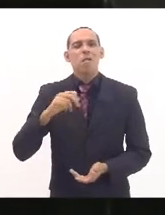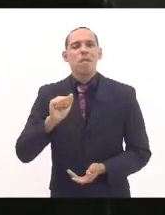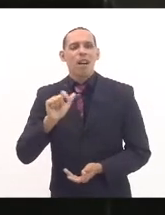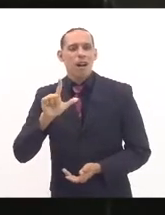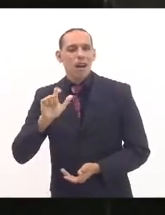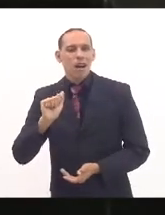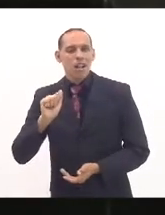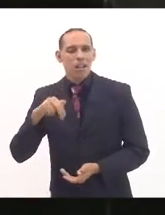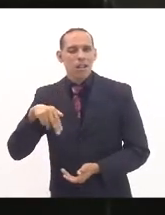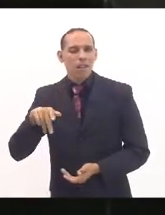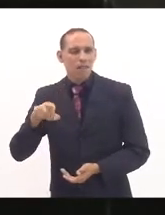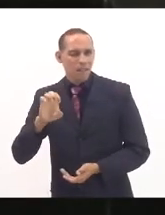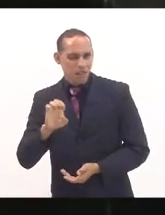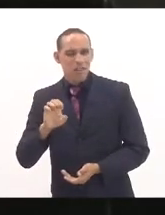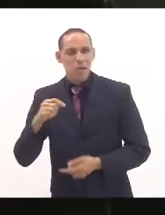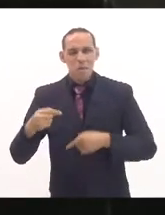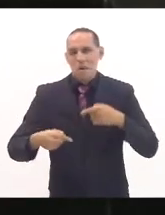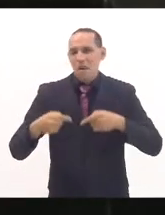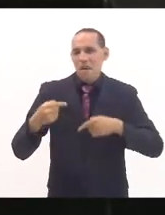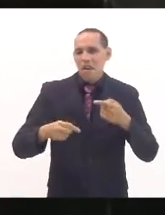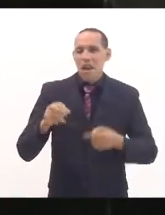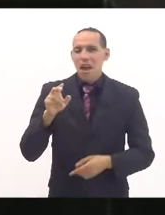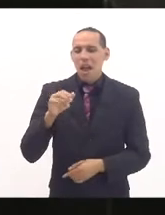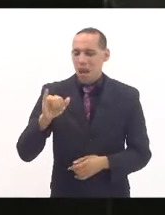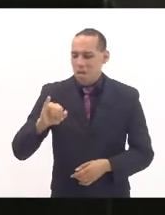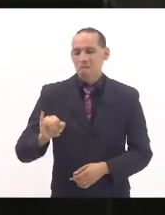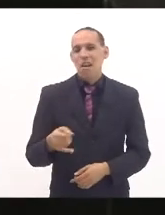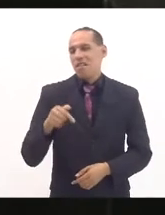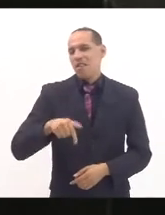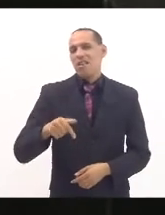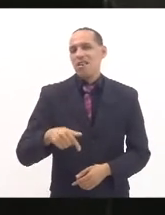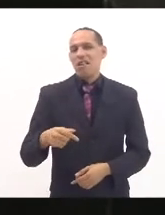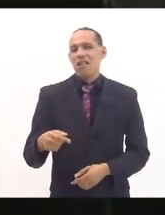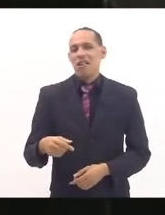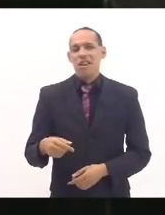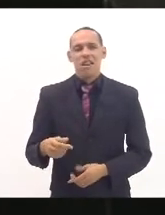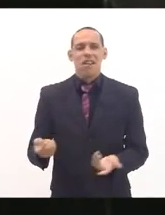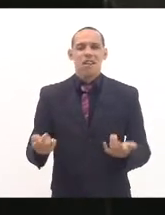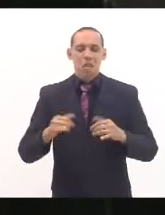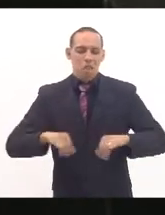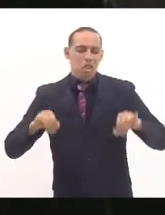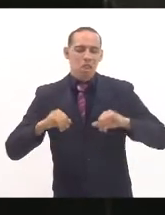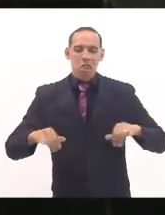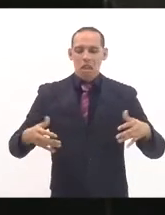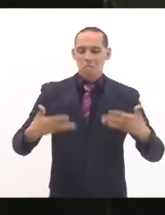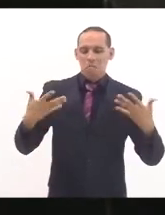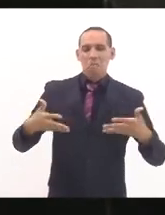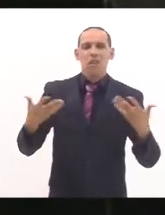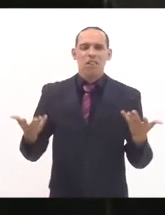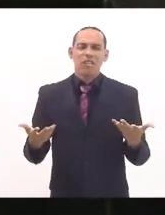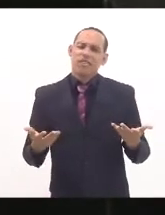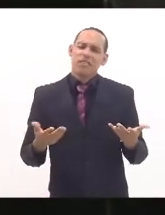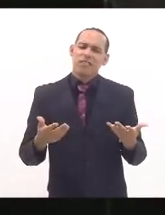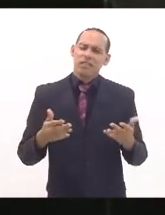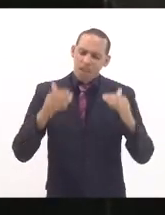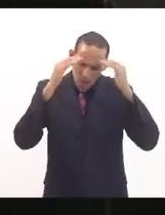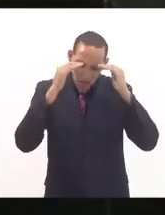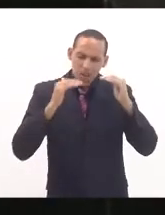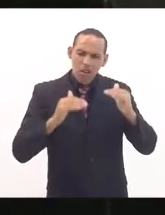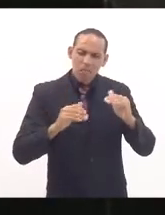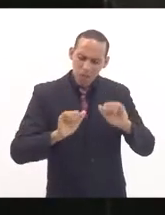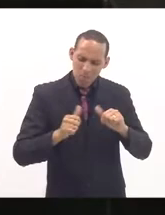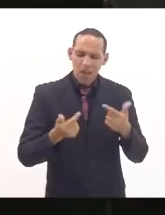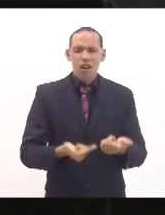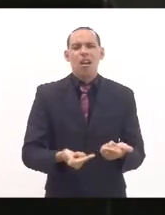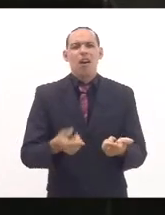político. Pelo amor de Deus, vamos respeitar essa casa de leis, vamos respeitar os deputados